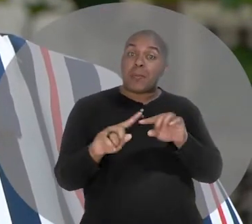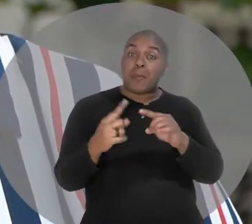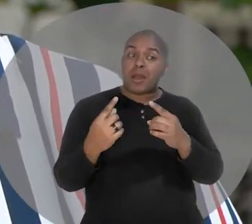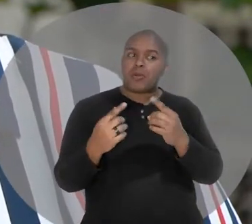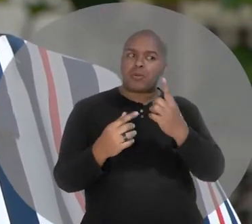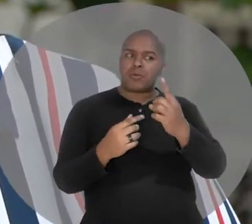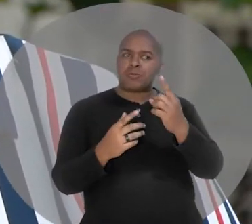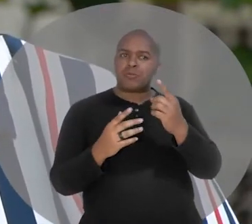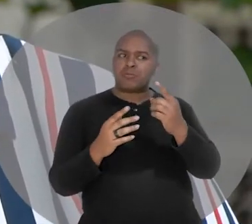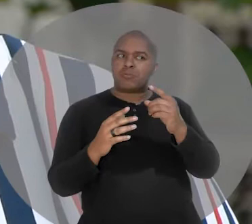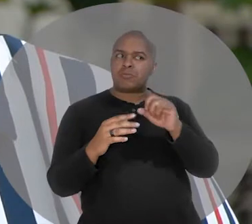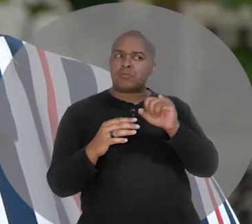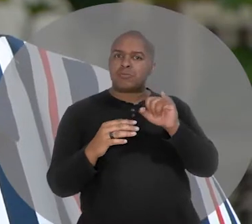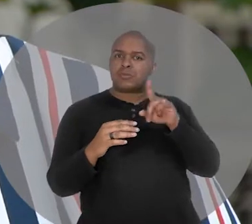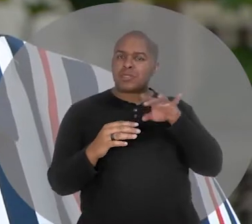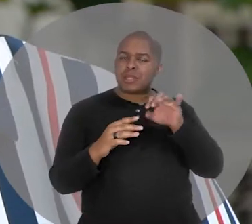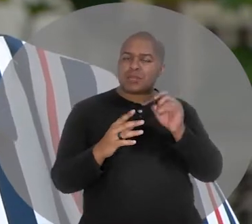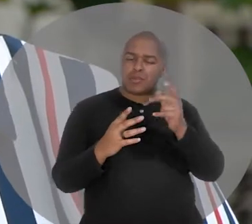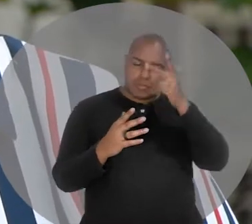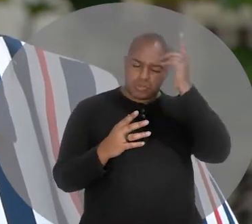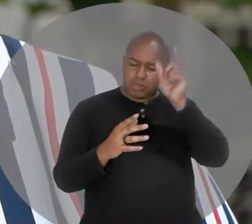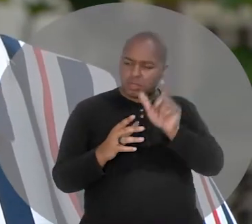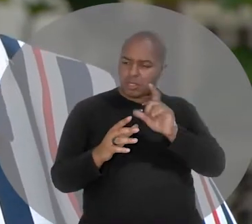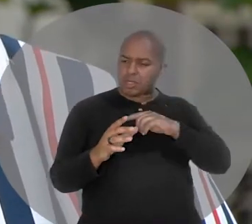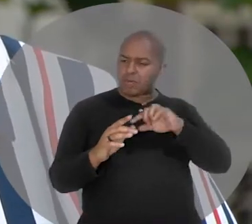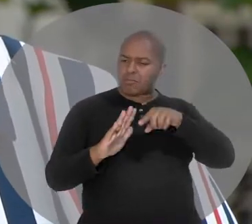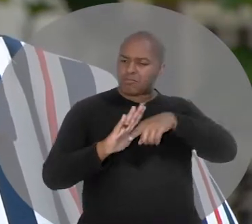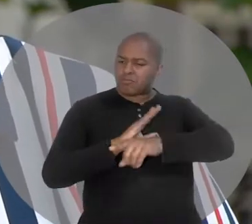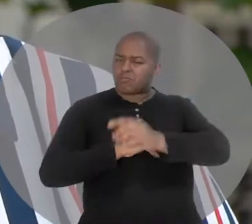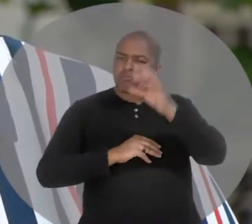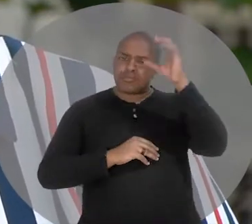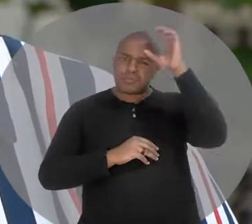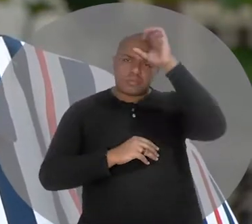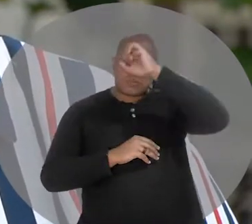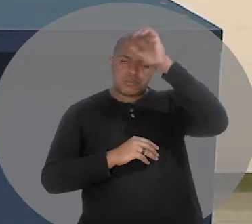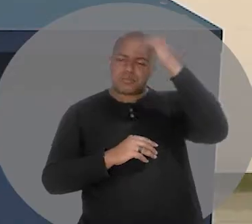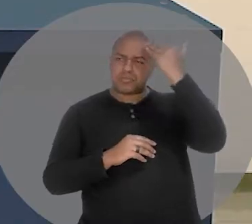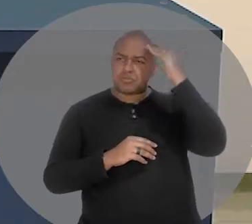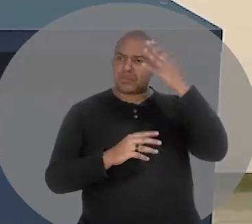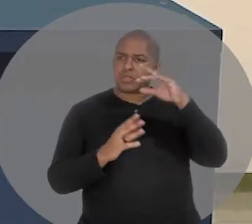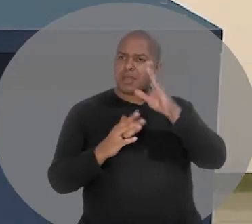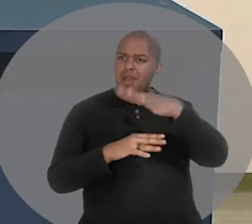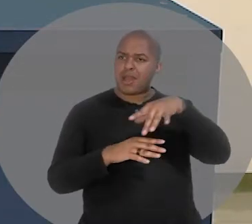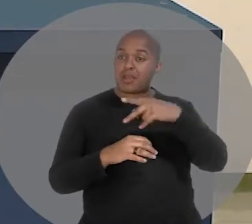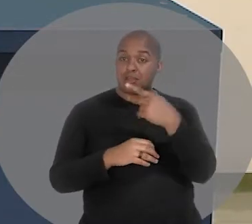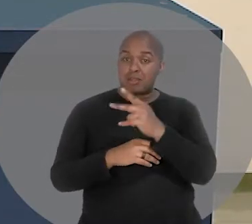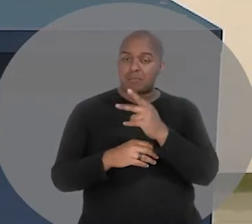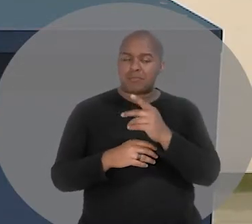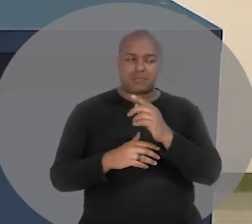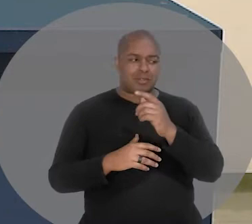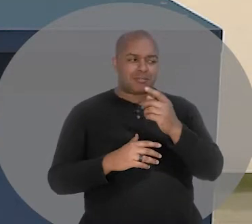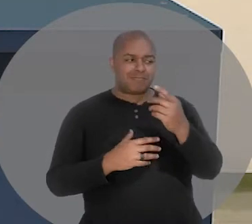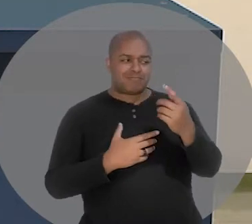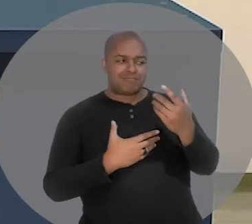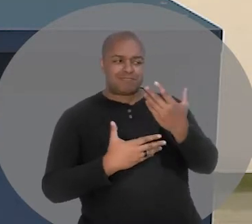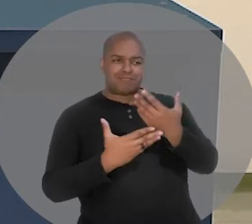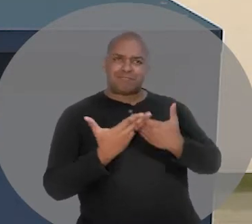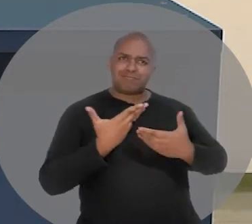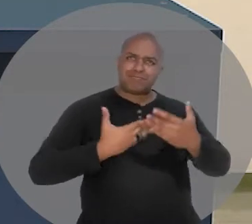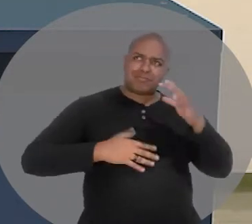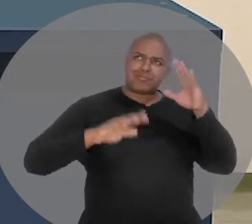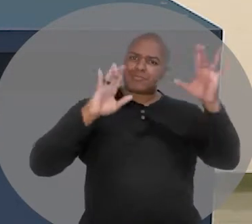mas uma sumidade. Uma pessoa que tinha profundo conhecimento da área dela. Ela nos provocava, para